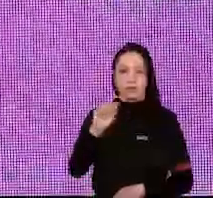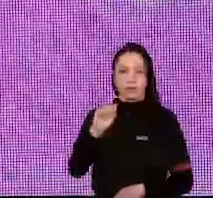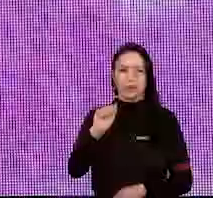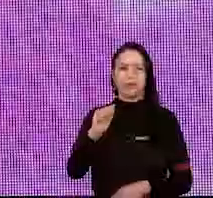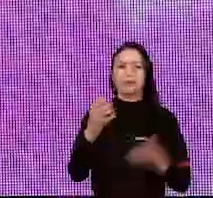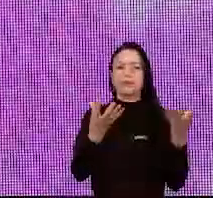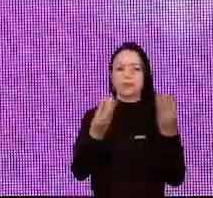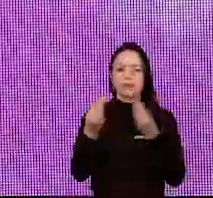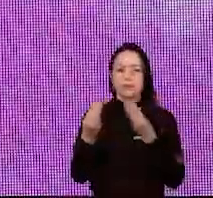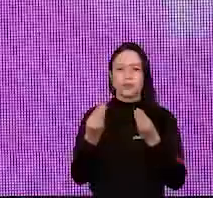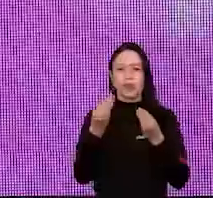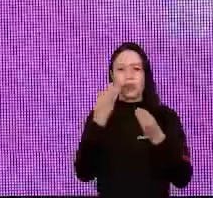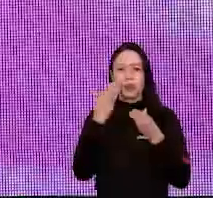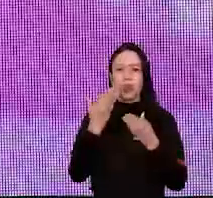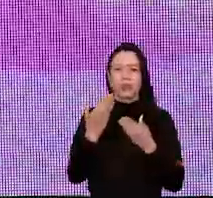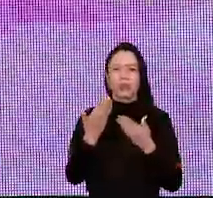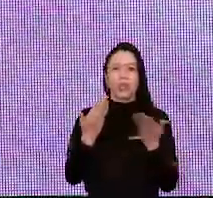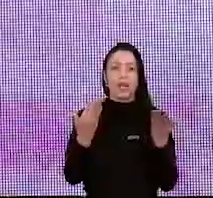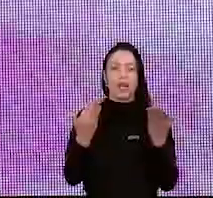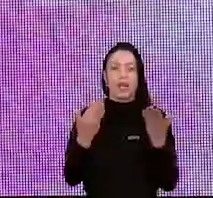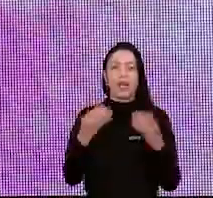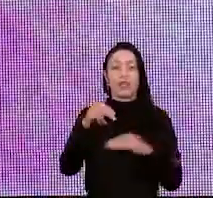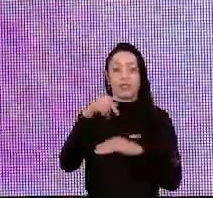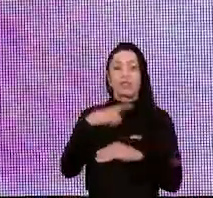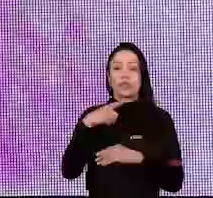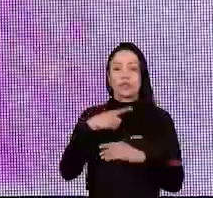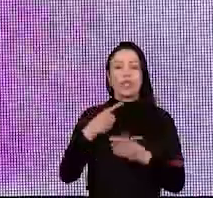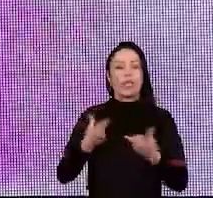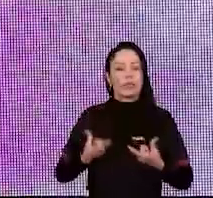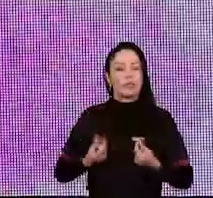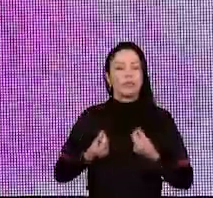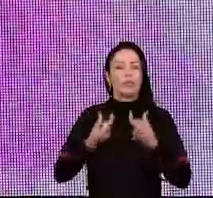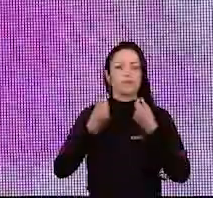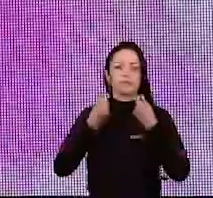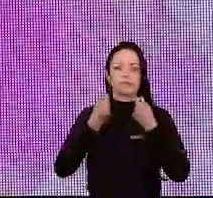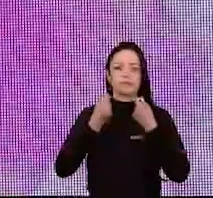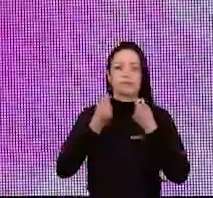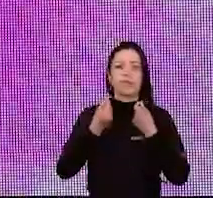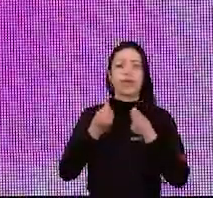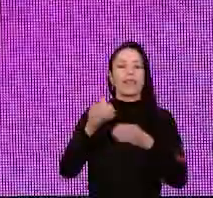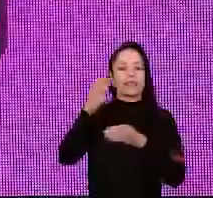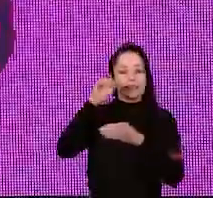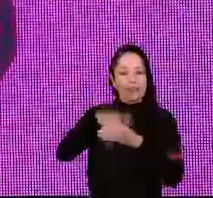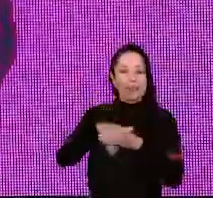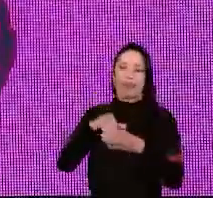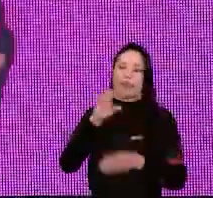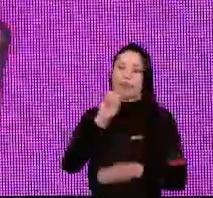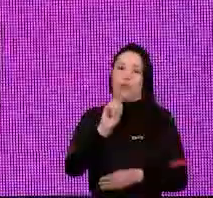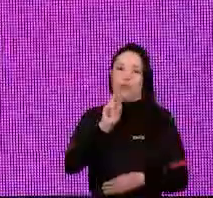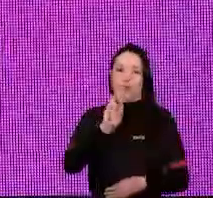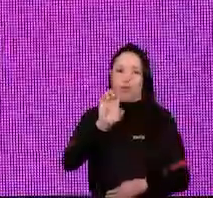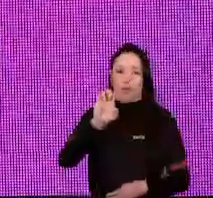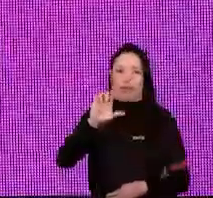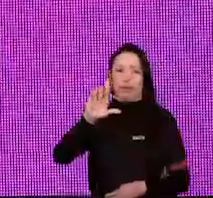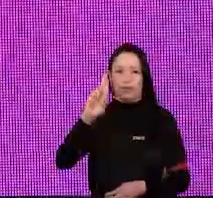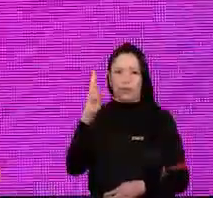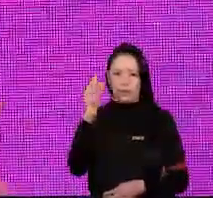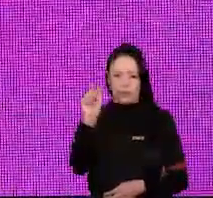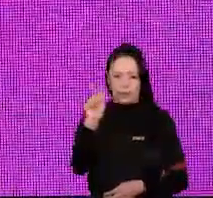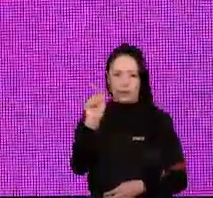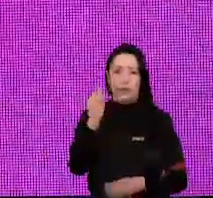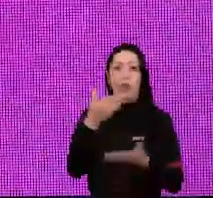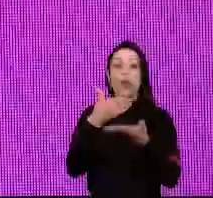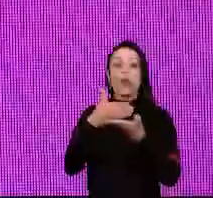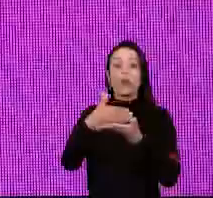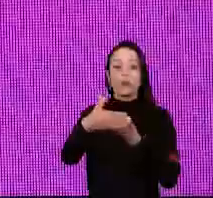de tumor dentro da orelha, de neoplasia dentro da orelha. E a pergunta é, essa neoplasia nunca começa grande, ela começa de